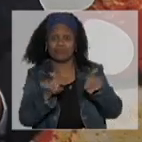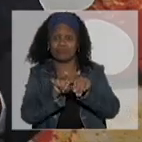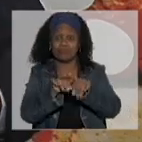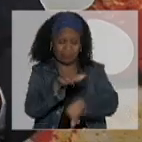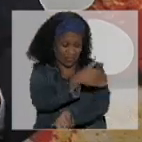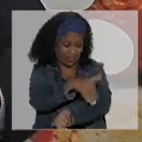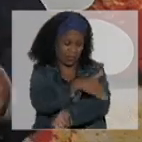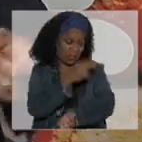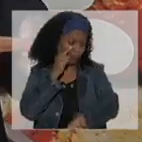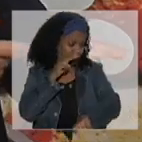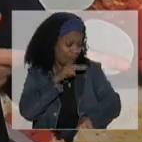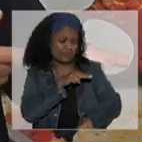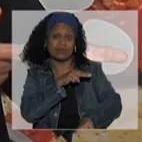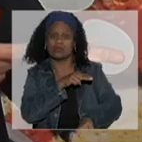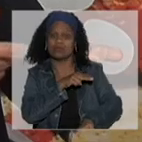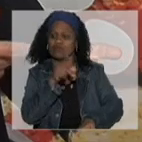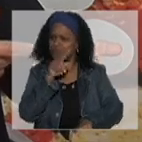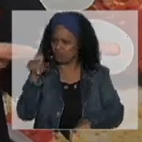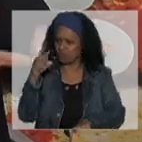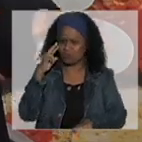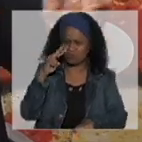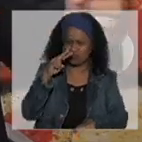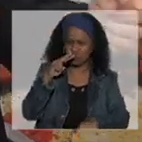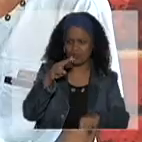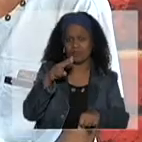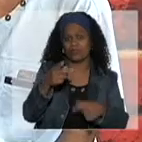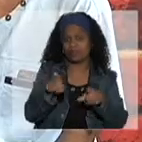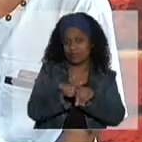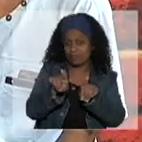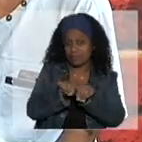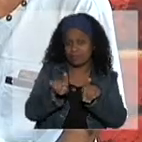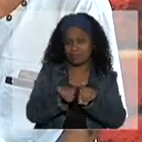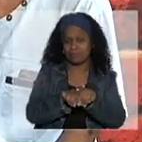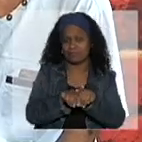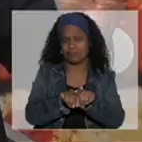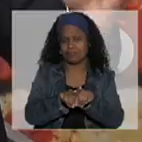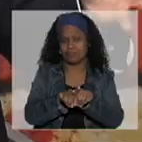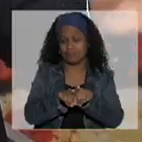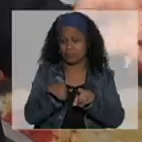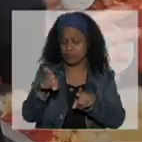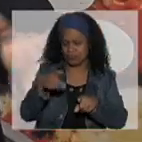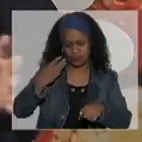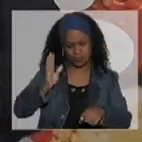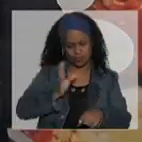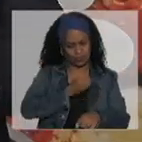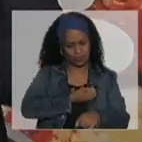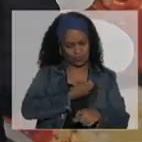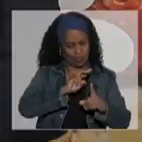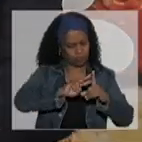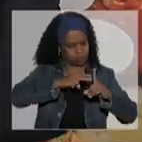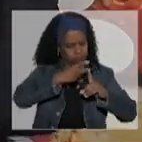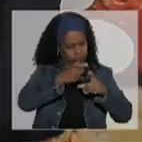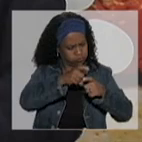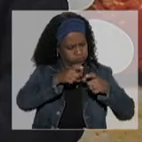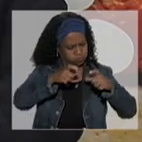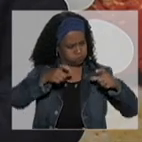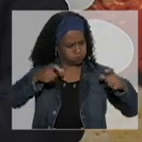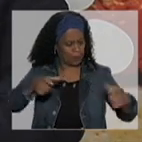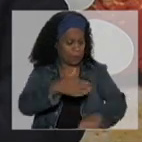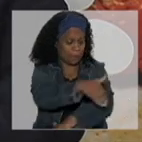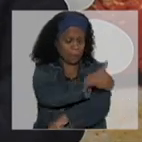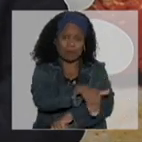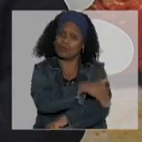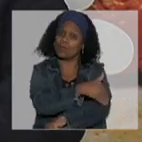nas ruas é exatamente vocês vêm também os programas sociais é de dos quais participam aumentou muito nas ruas